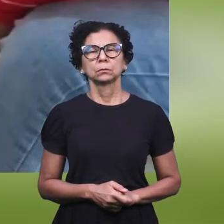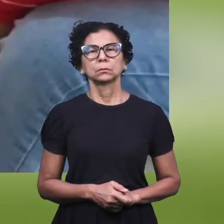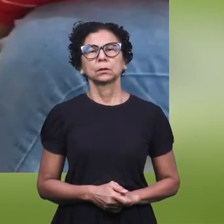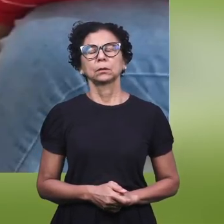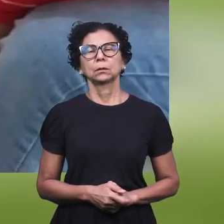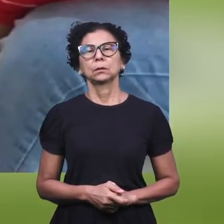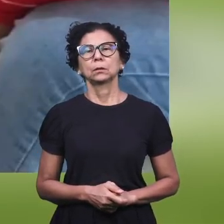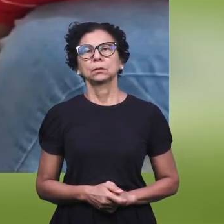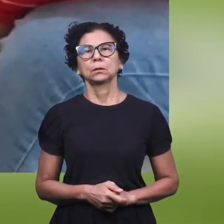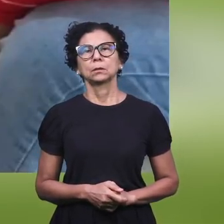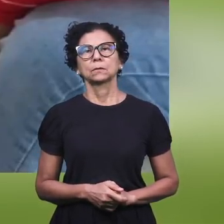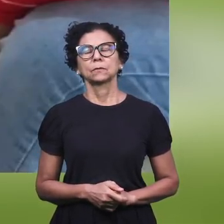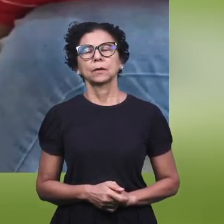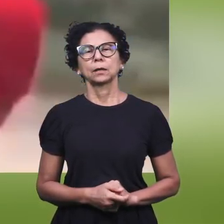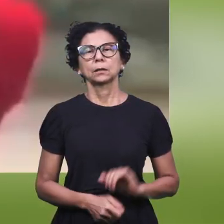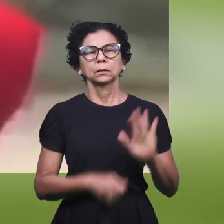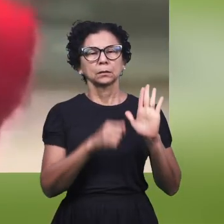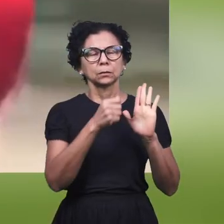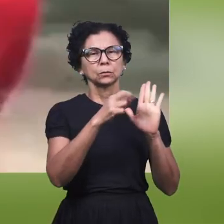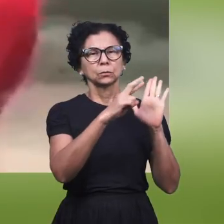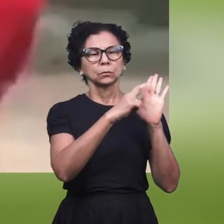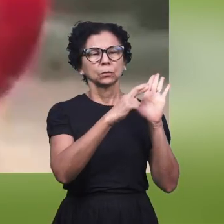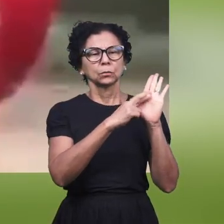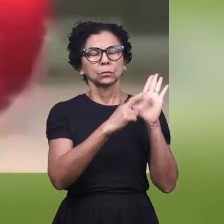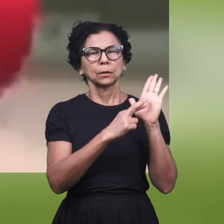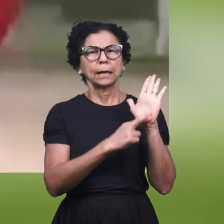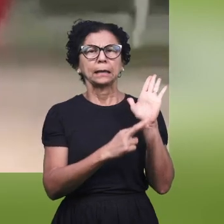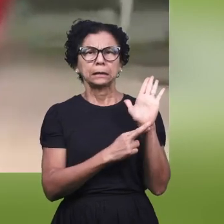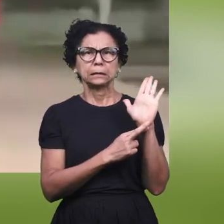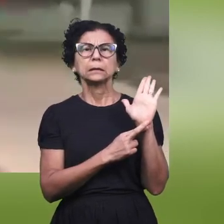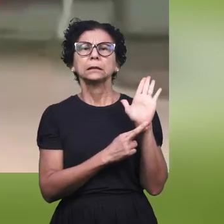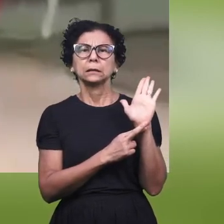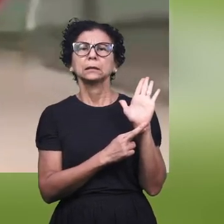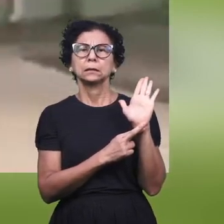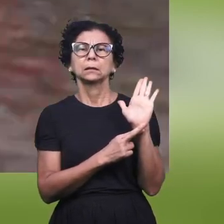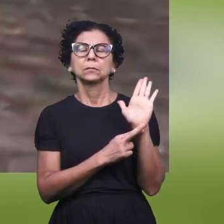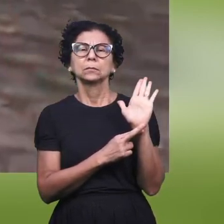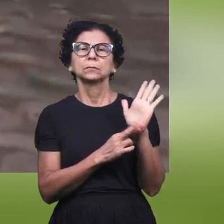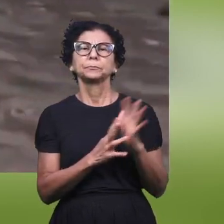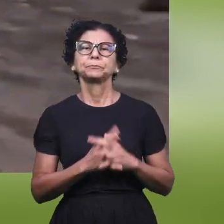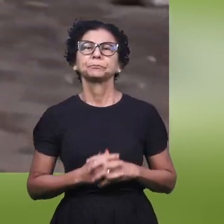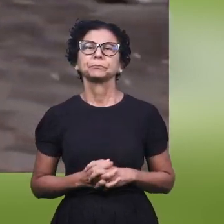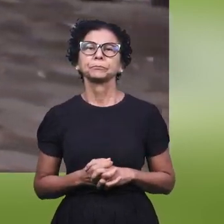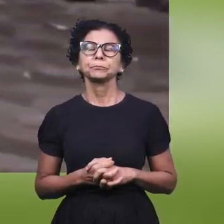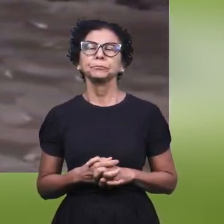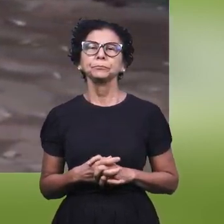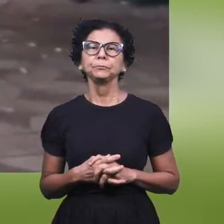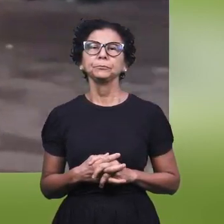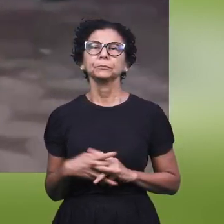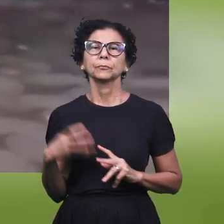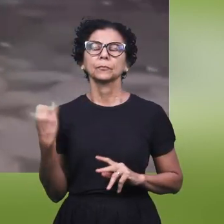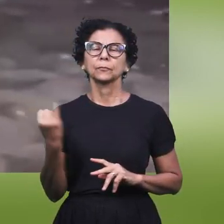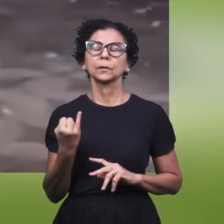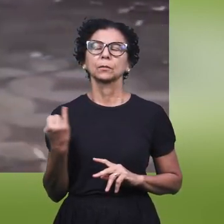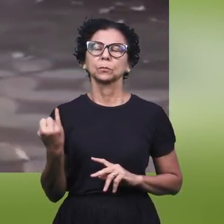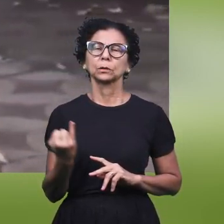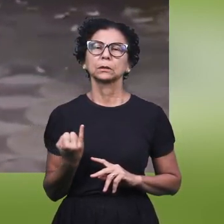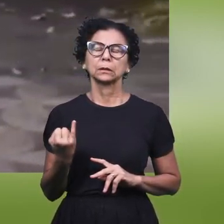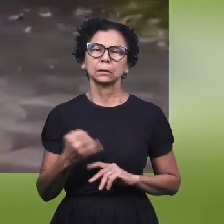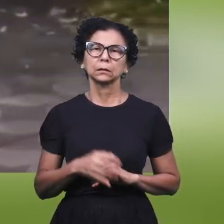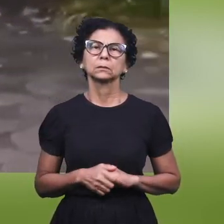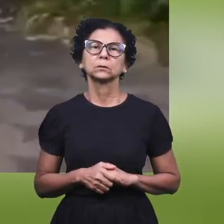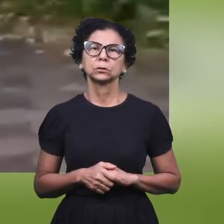o protocolo, é mais fácil a coordenação na hora de um eventual